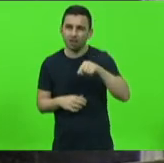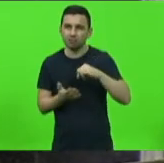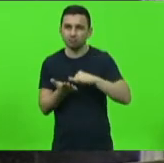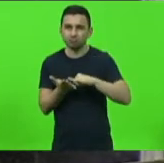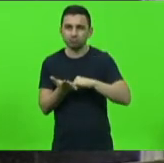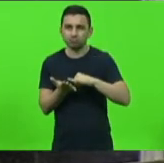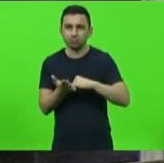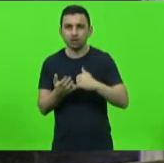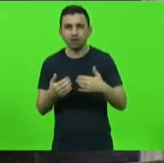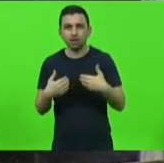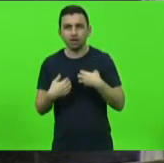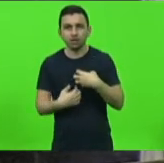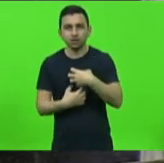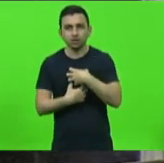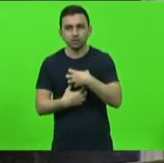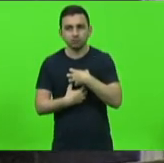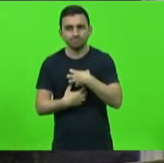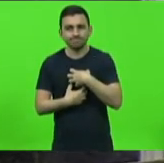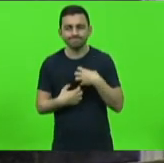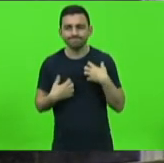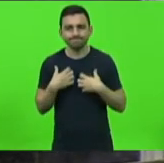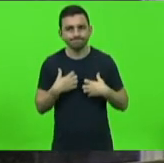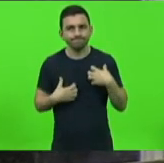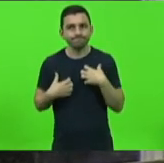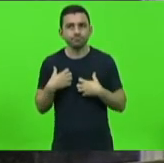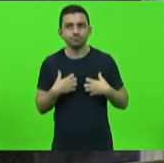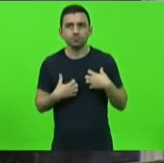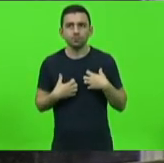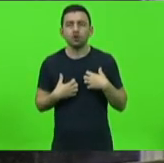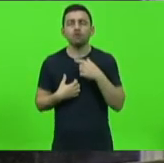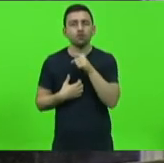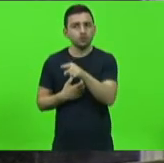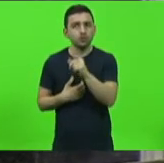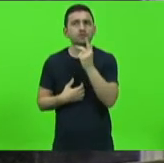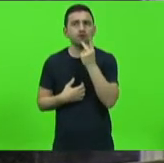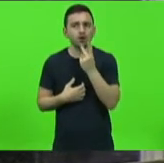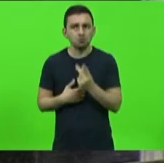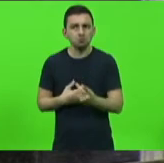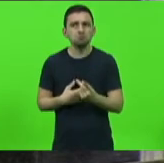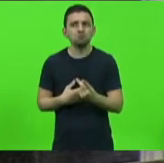me deixando um pouquinho incomodado. Eu acho que o senhor falou uma grande coisa,